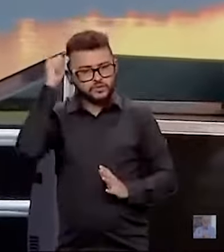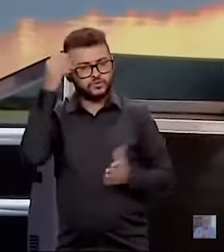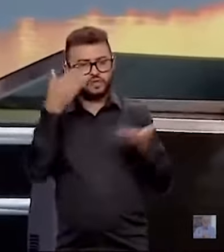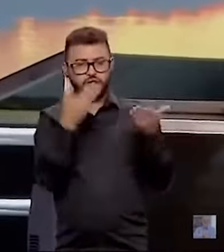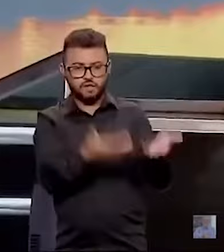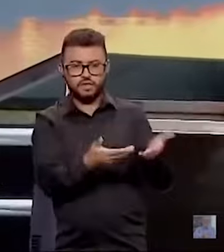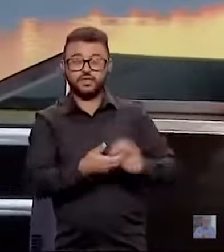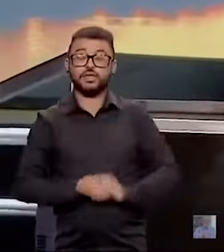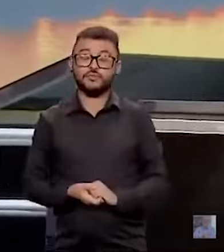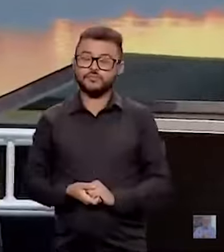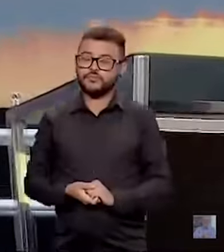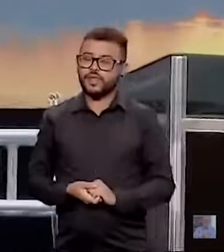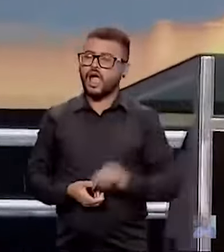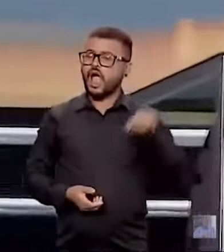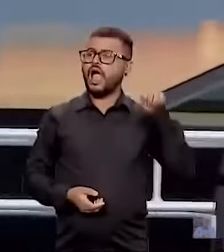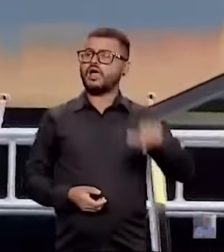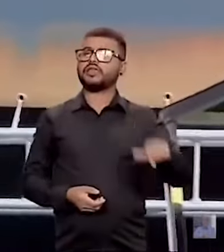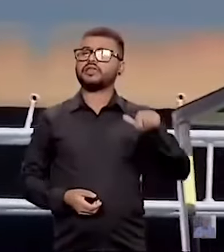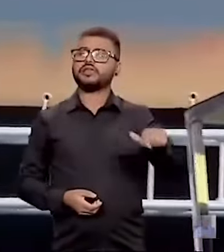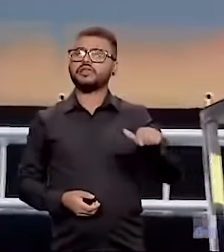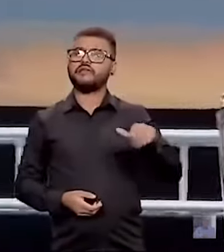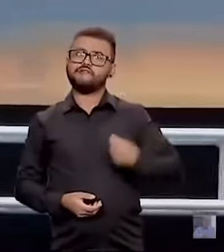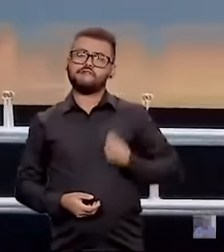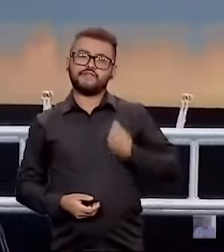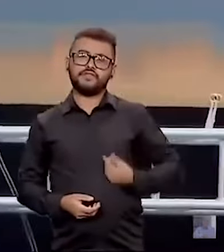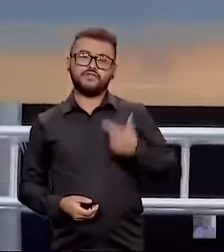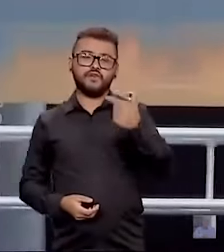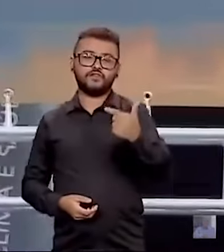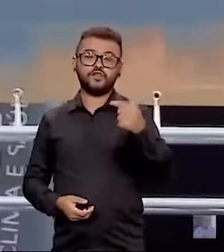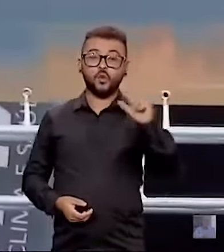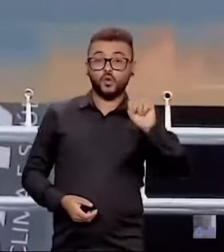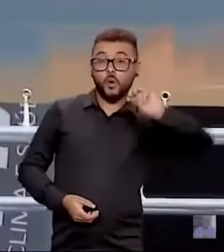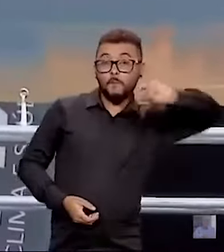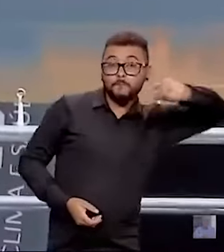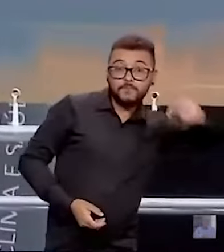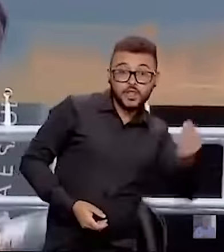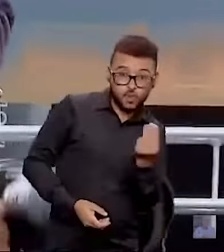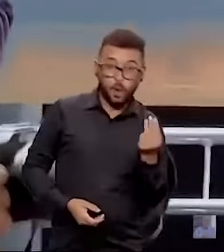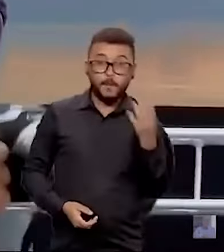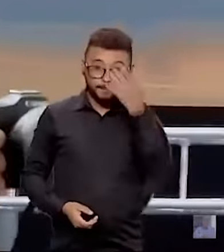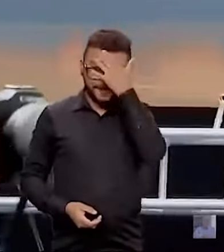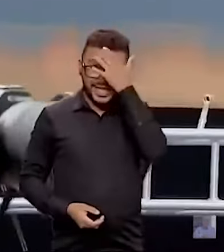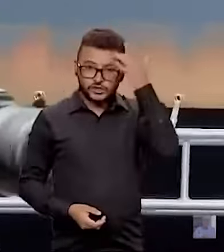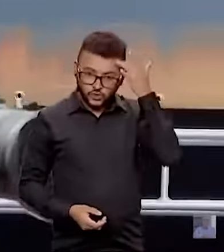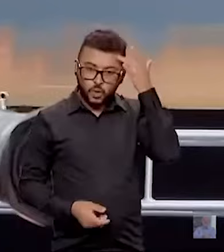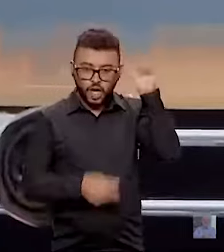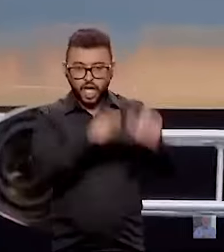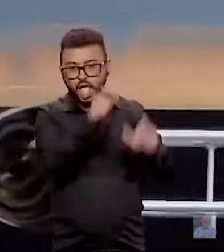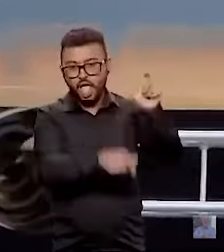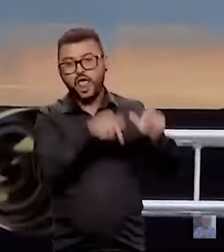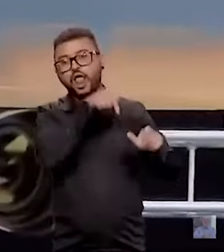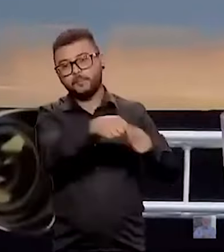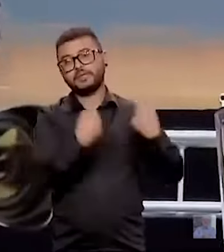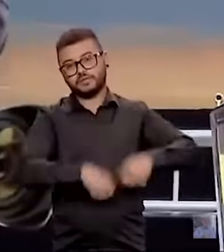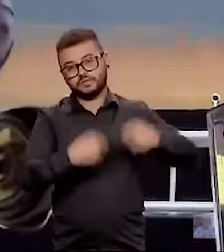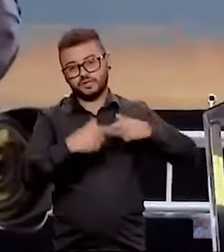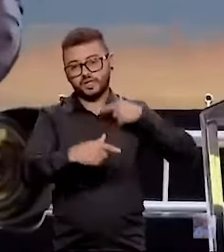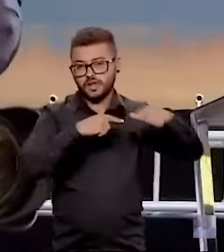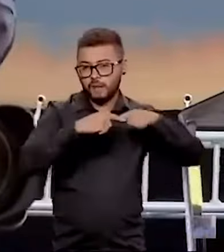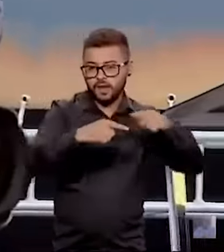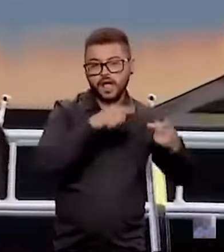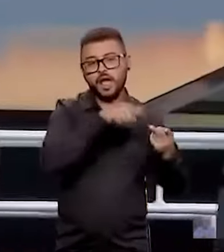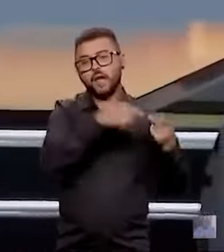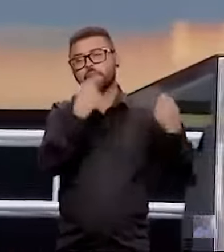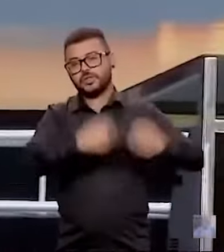É importante saber que por aqui moram 28 milhões de seres humanos que precisam trabalhar,